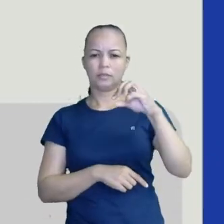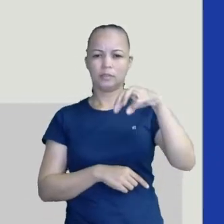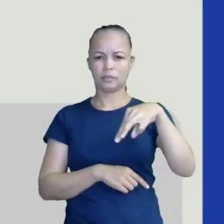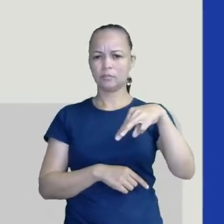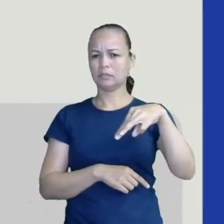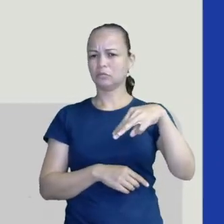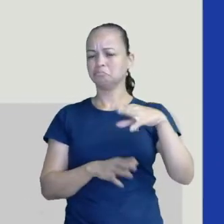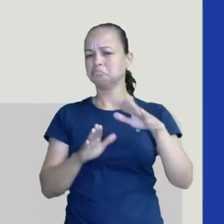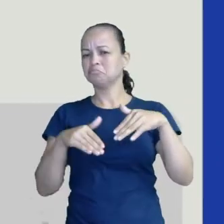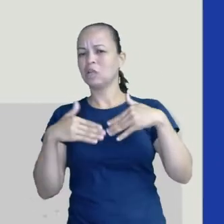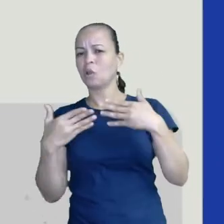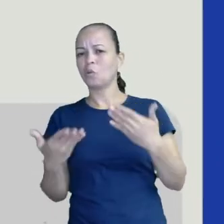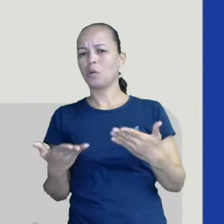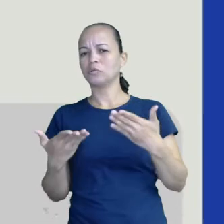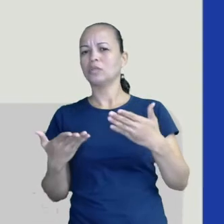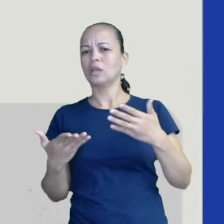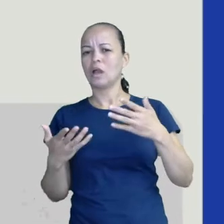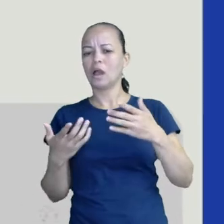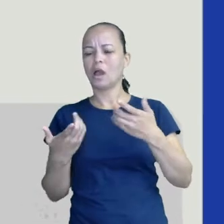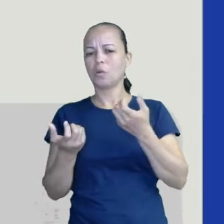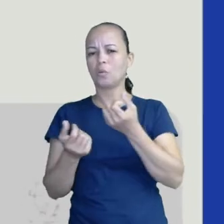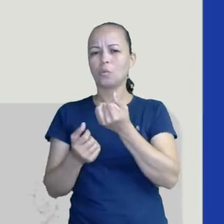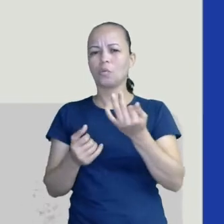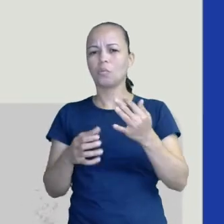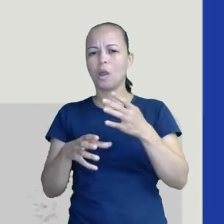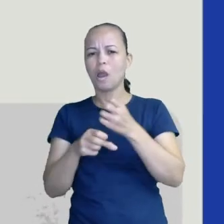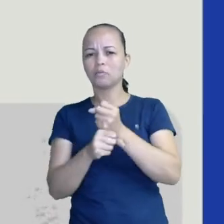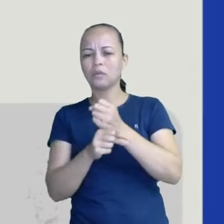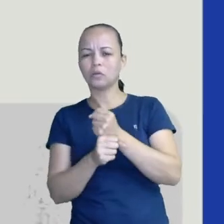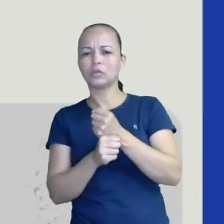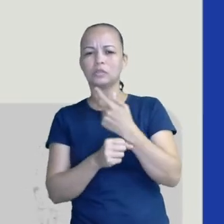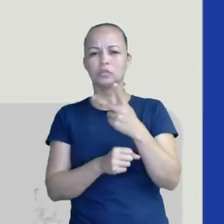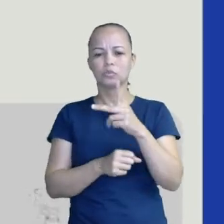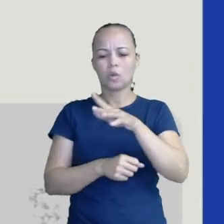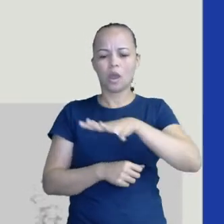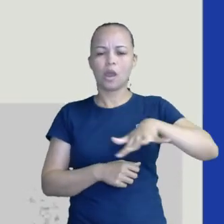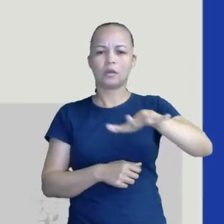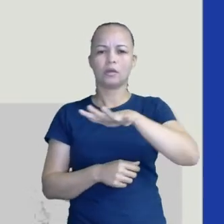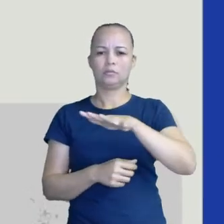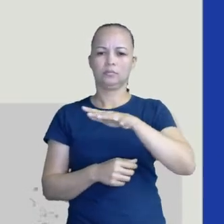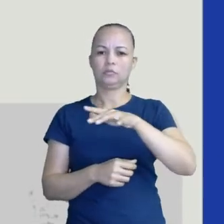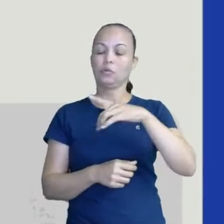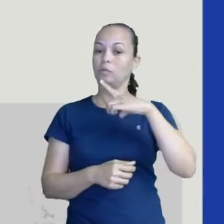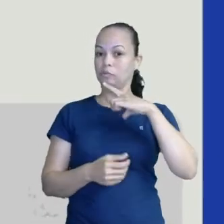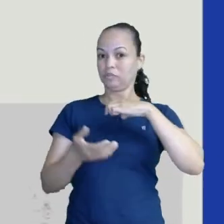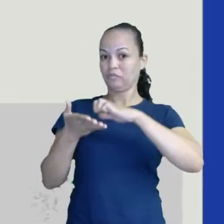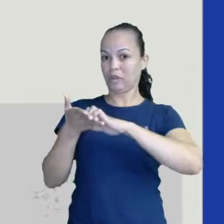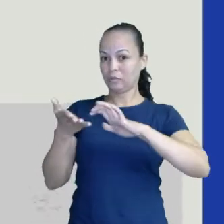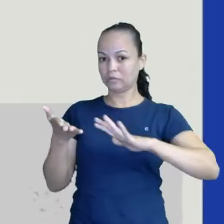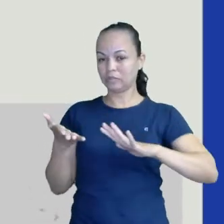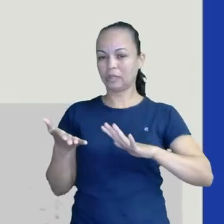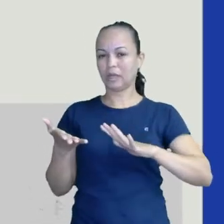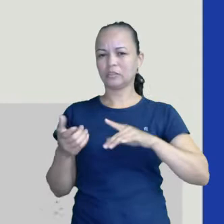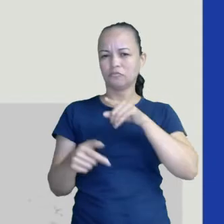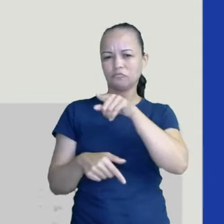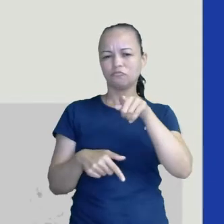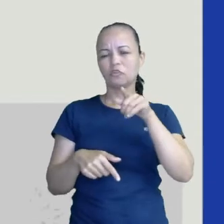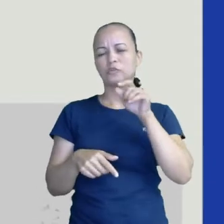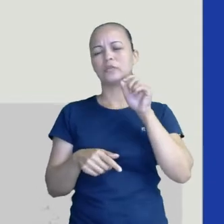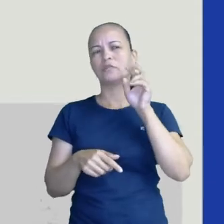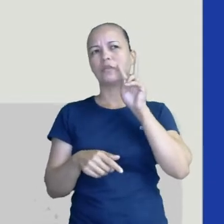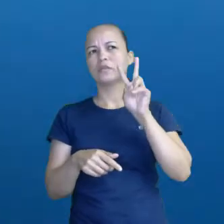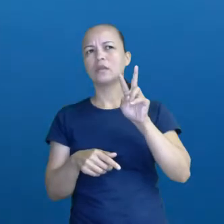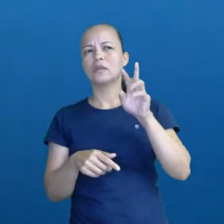Qual será o valor da sua área e quando vier o exercício assim você tem